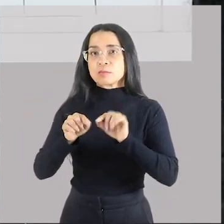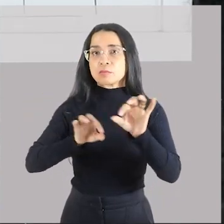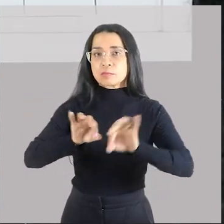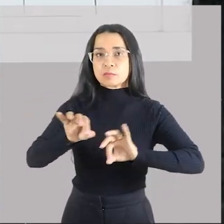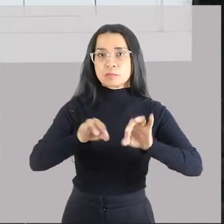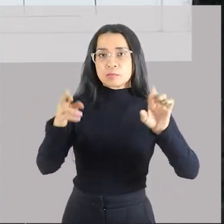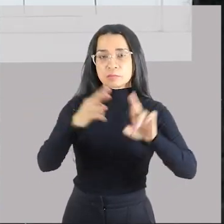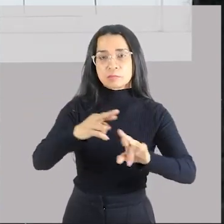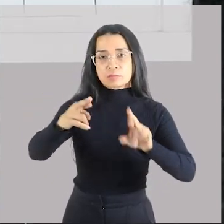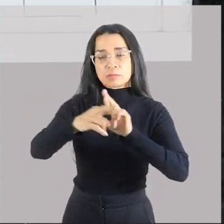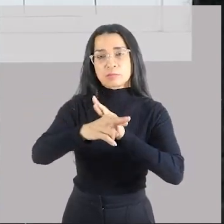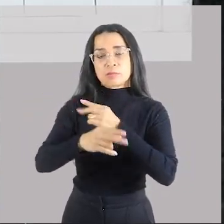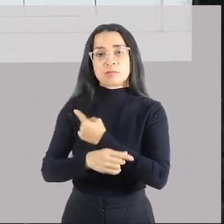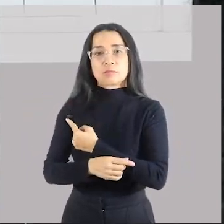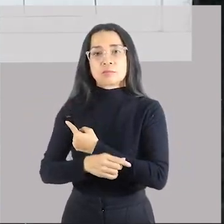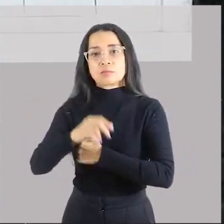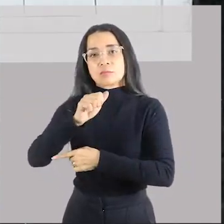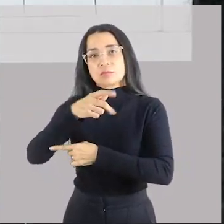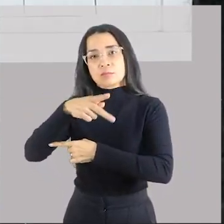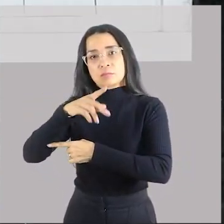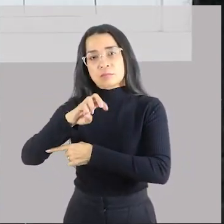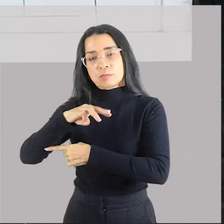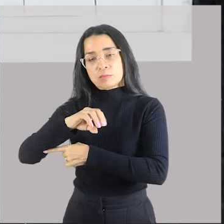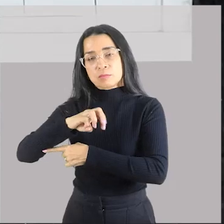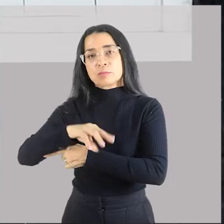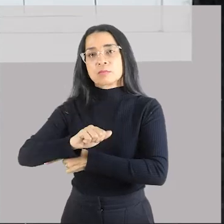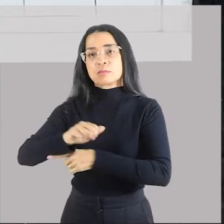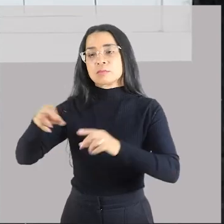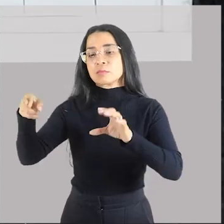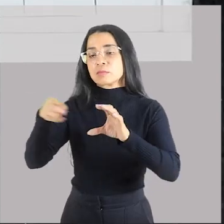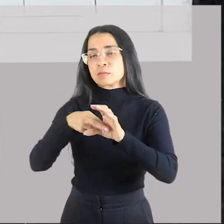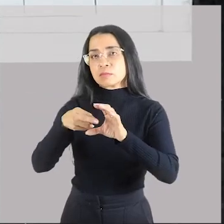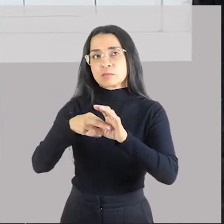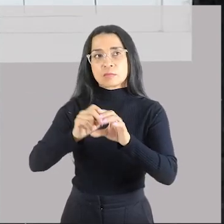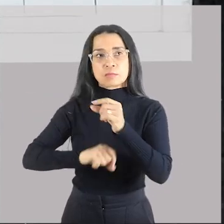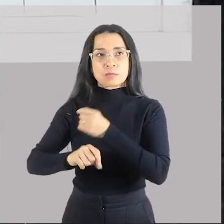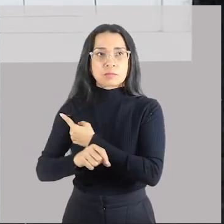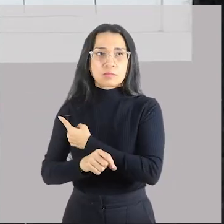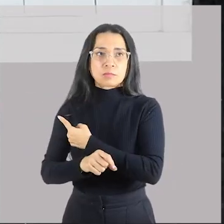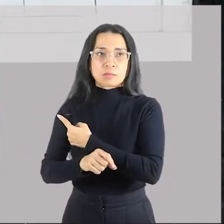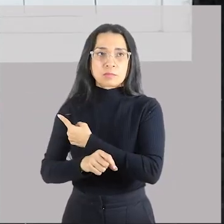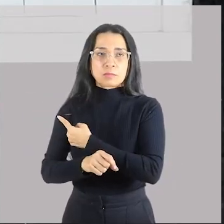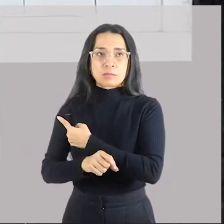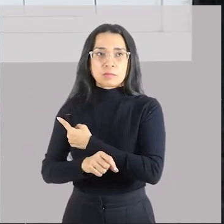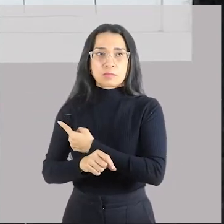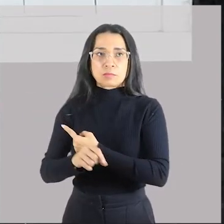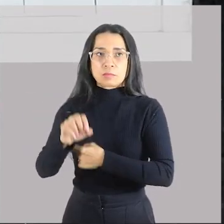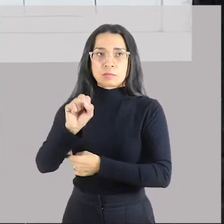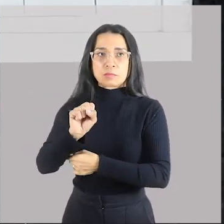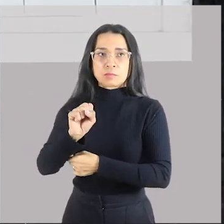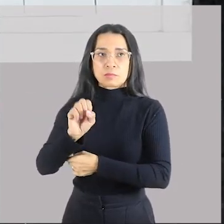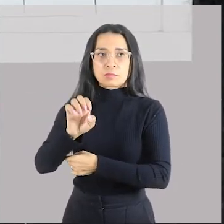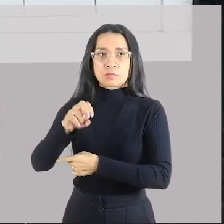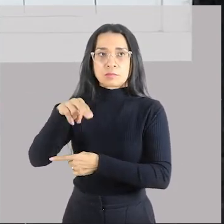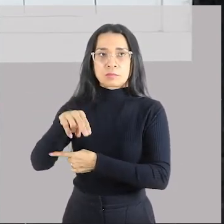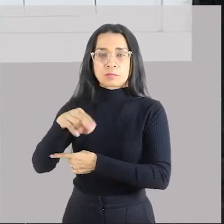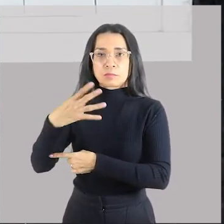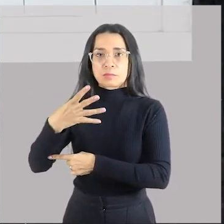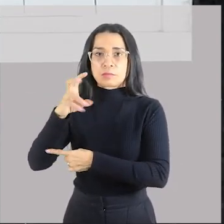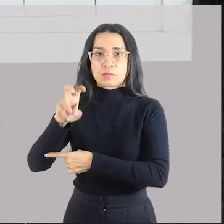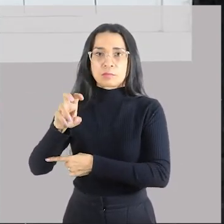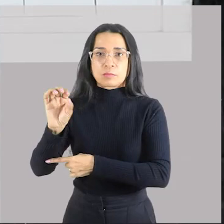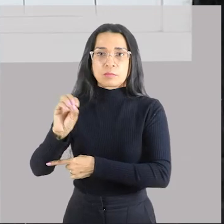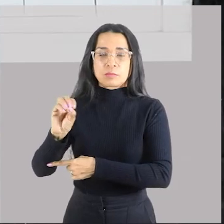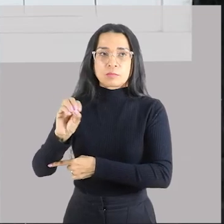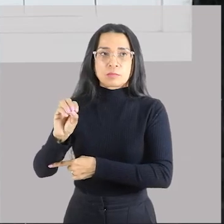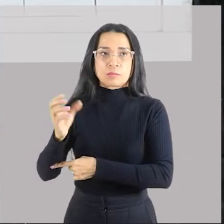entre apótema e raio. Tá? Então, se eu aplico aqui o seno de 45 graus, seno de